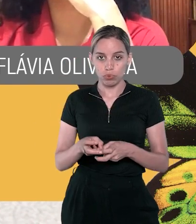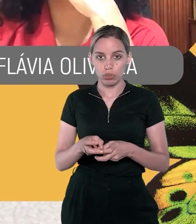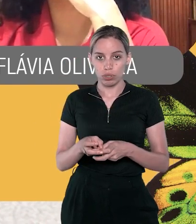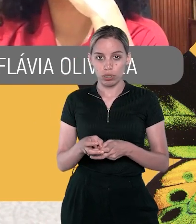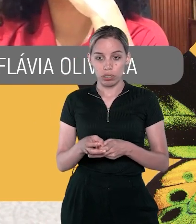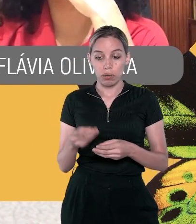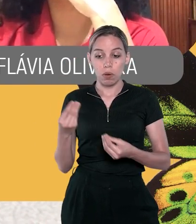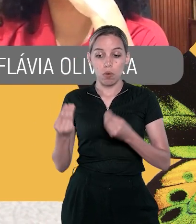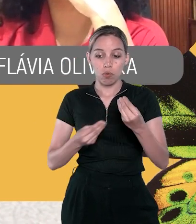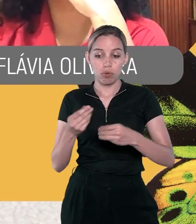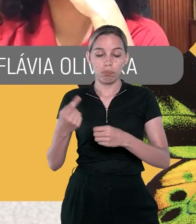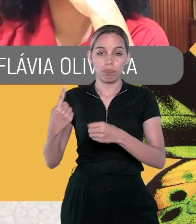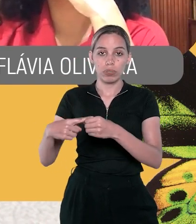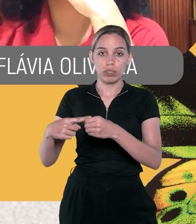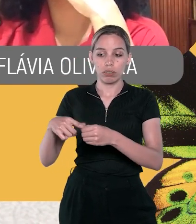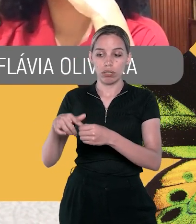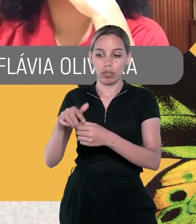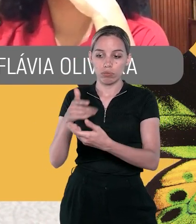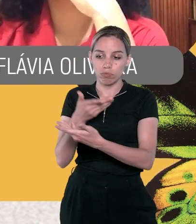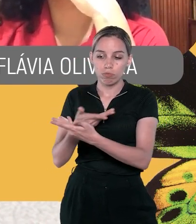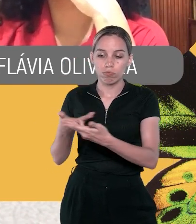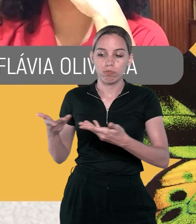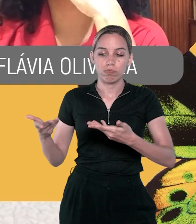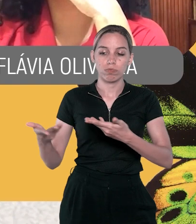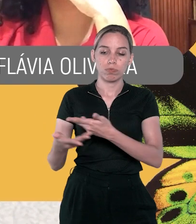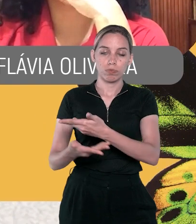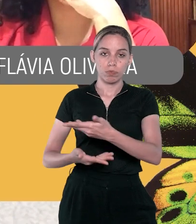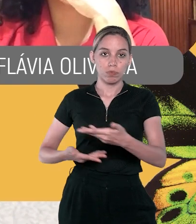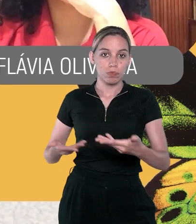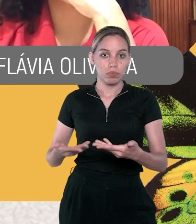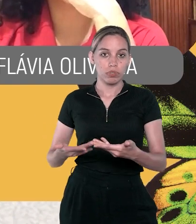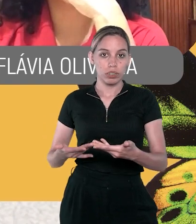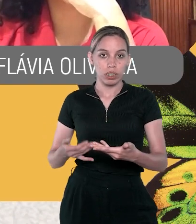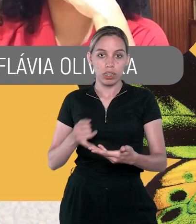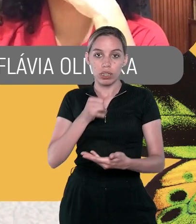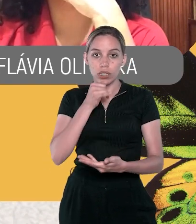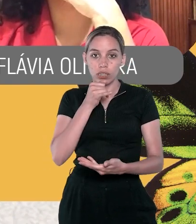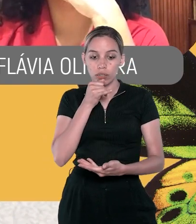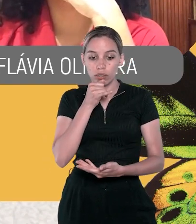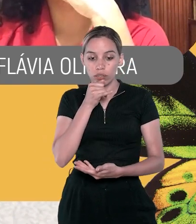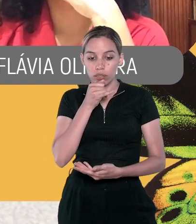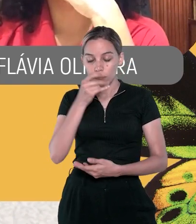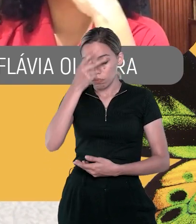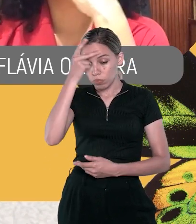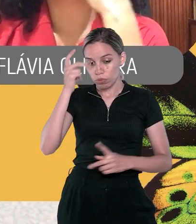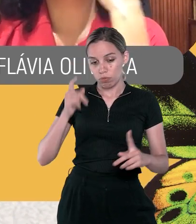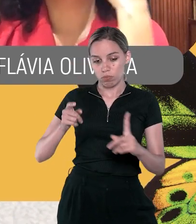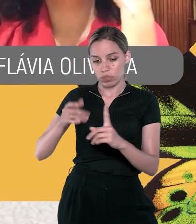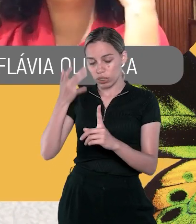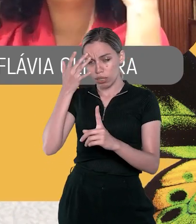interage com essas personagens, né? E ela estranha aqueles que são estranhos às suas partes